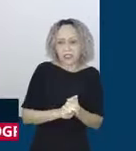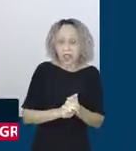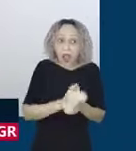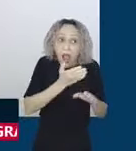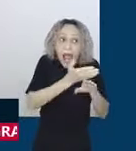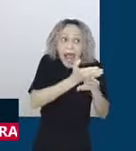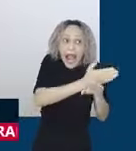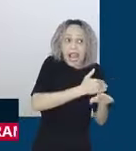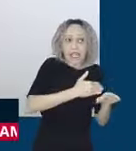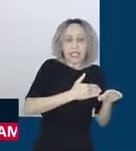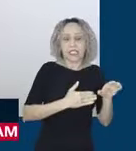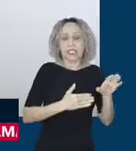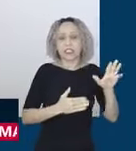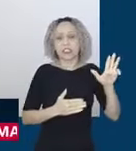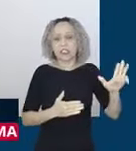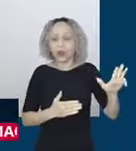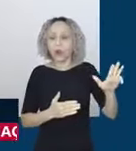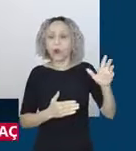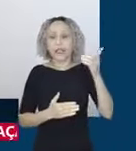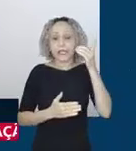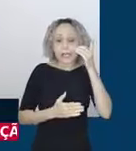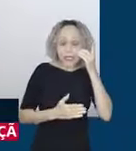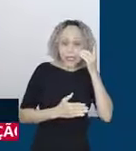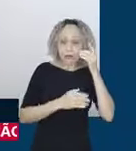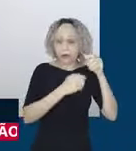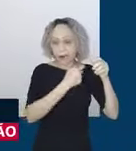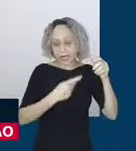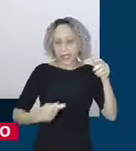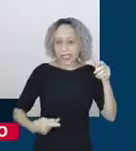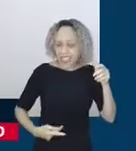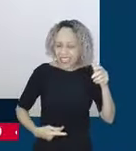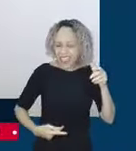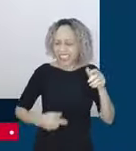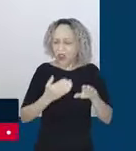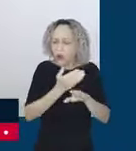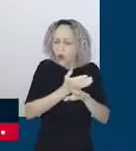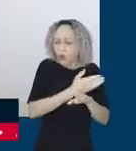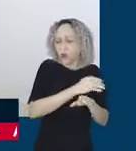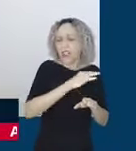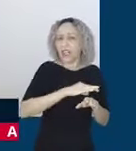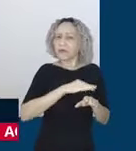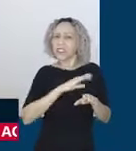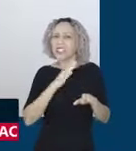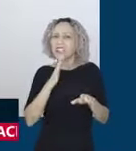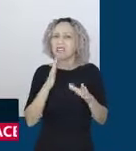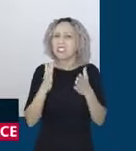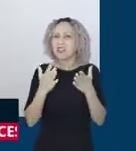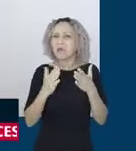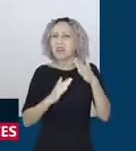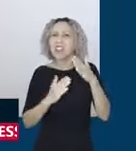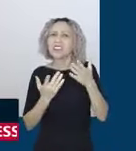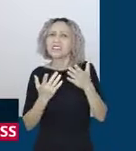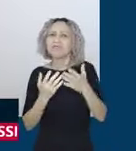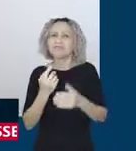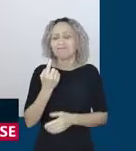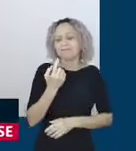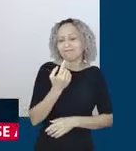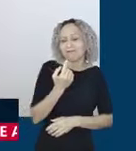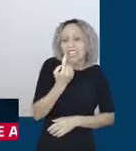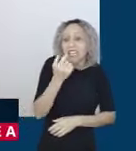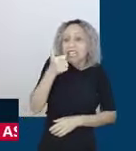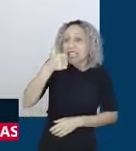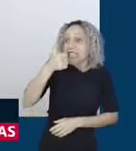muito esforço que fizemos aqui no Congresso. Mas com a aplicação dessa lei, nós chegamos a